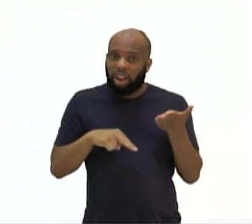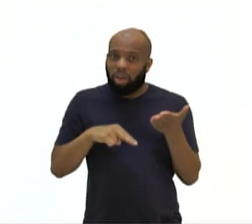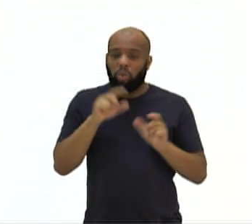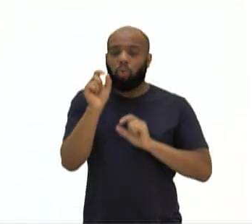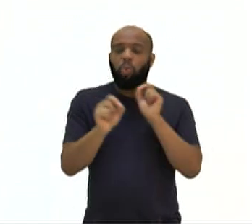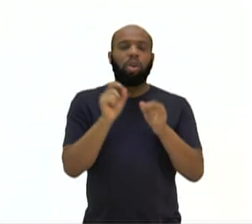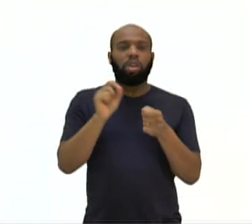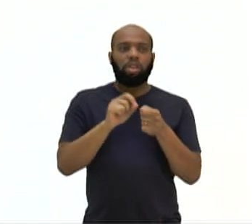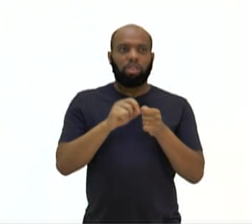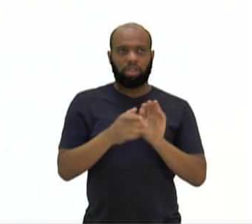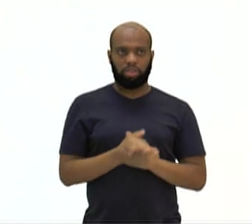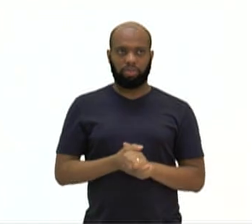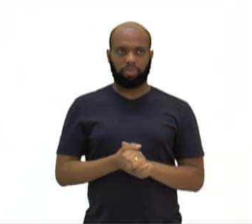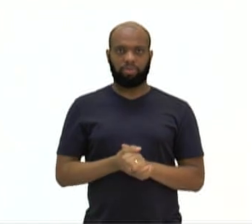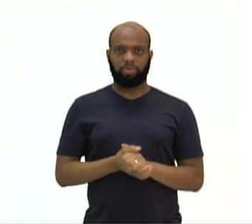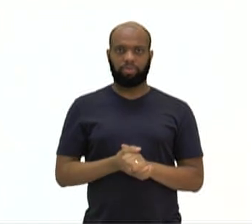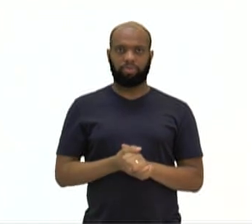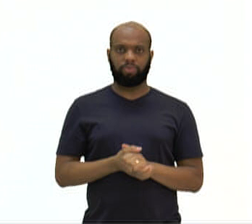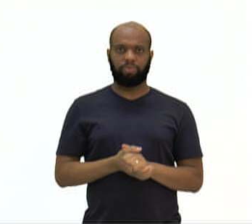ele faz?